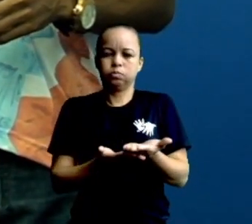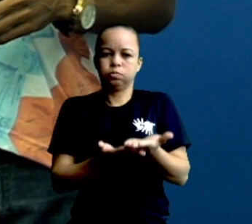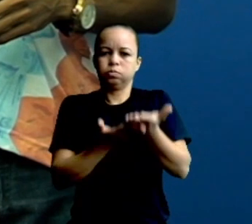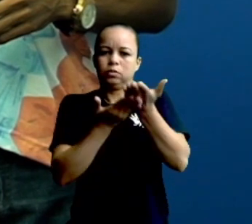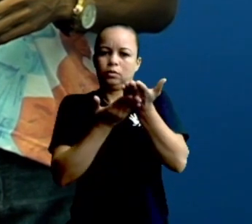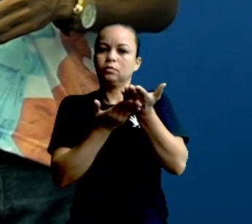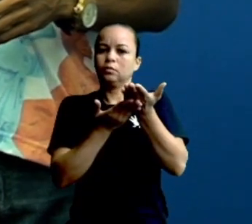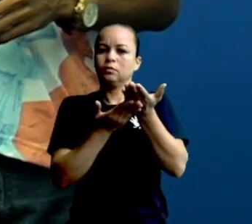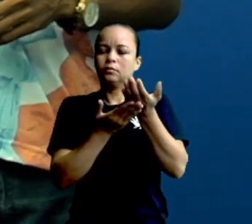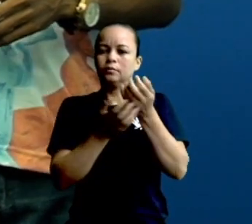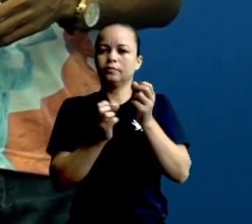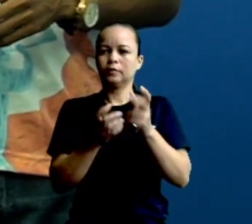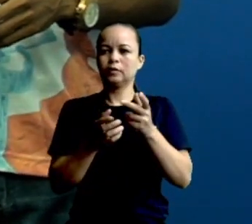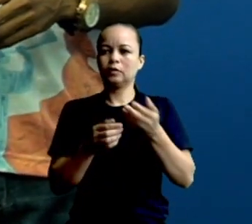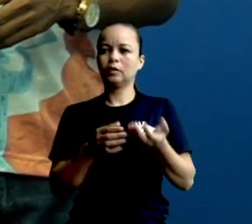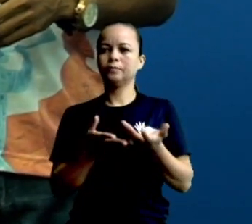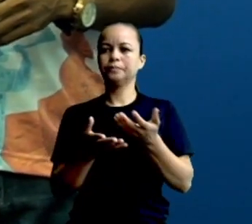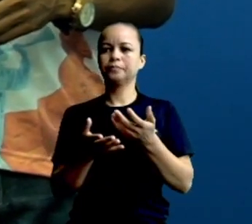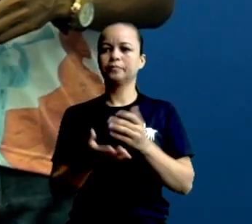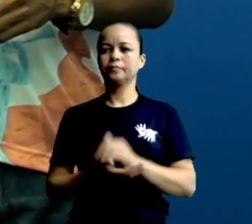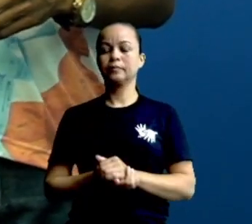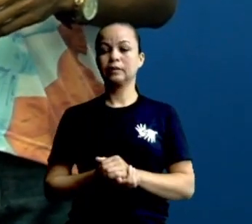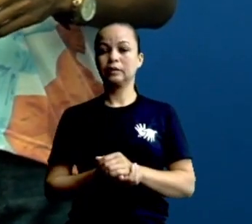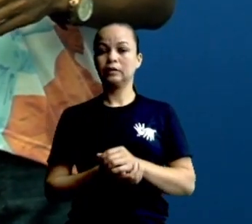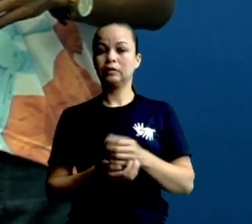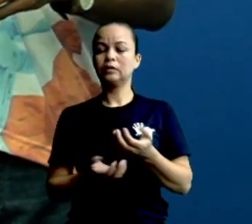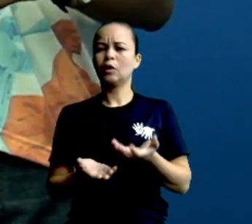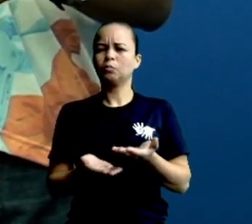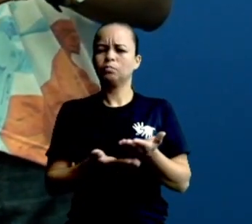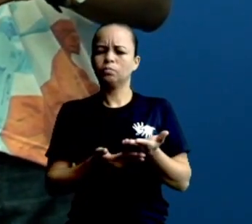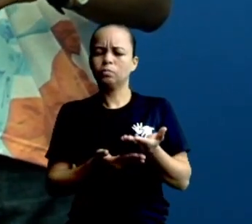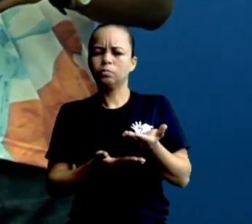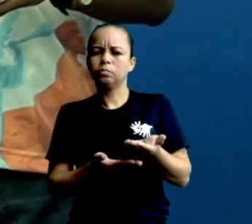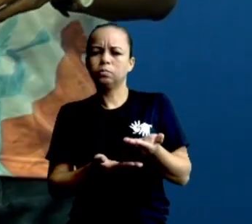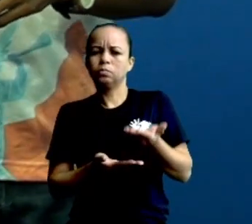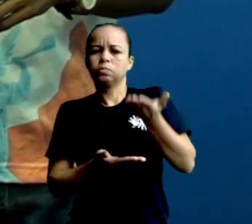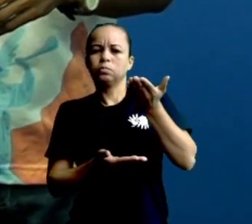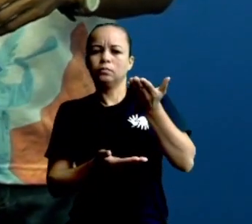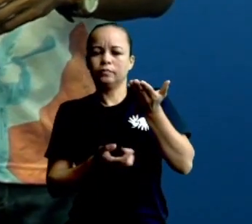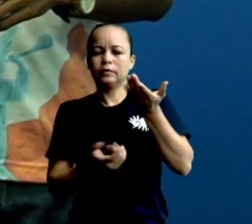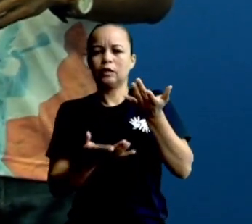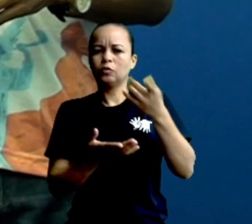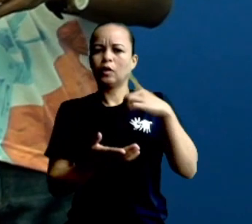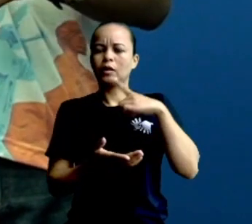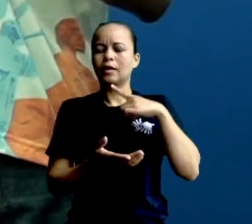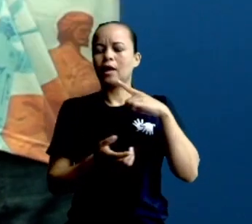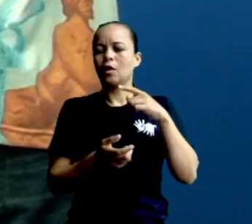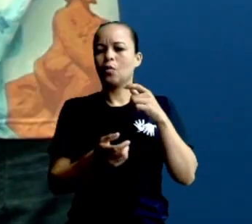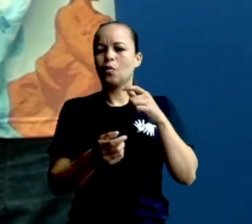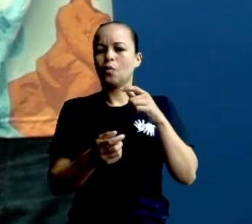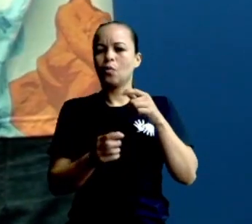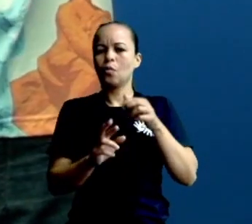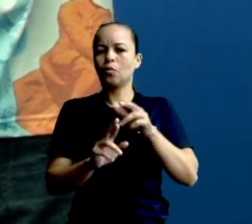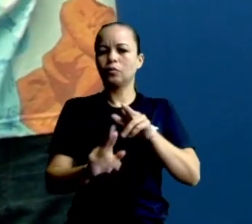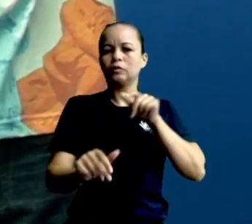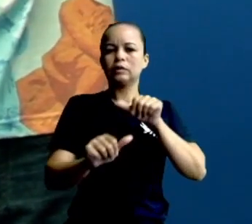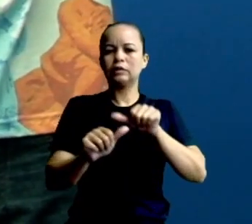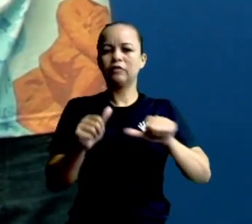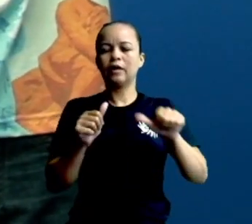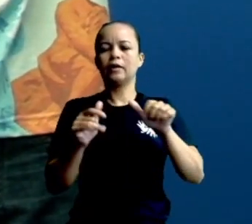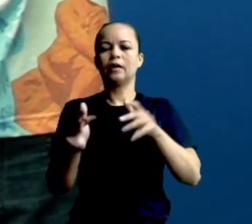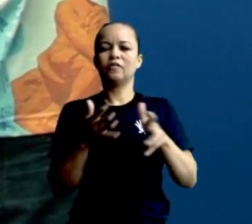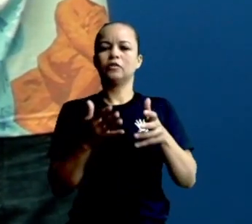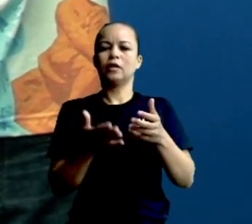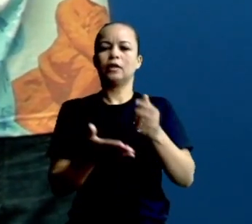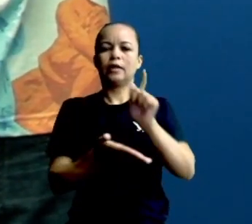tá? Beleza? Erguer ele. Eu tenho contra essa força o quê? Uma força da